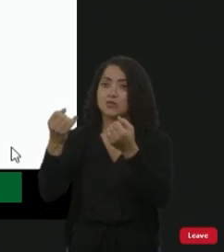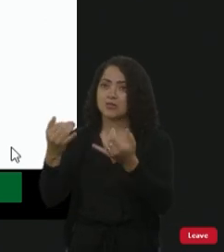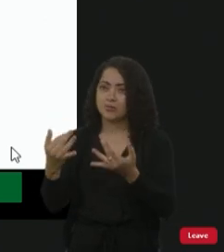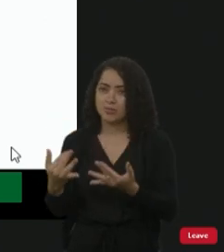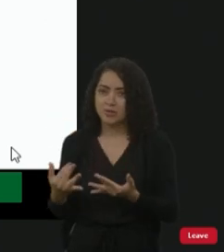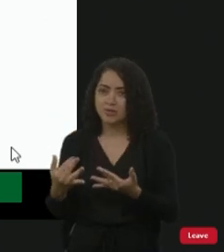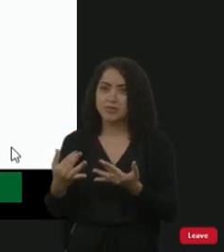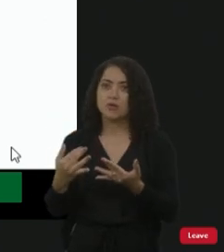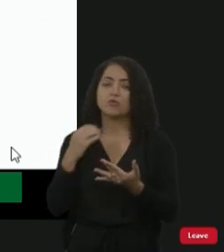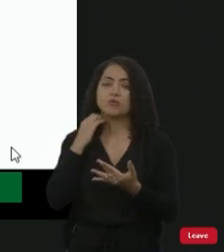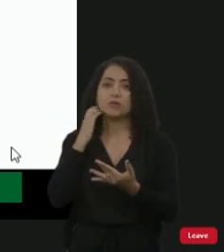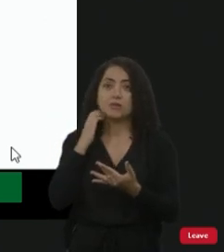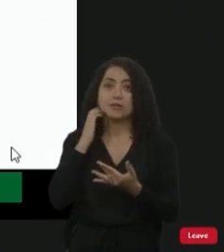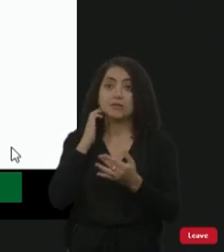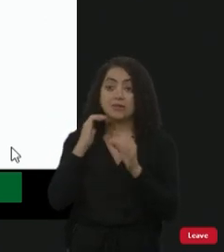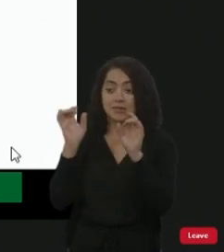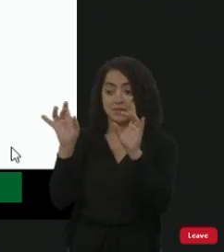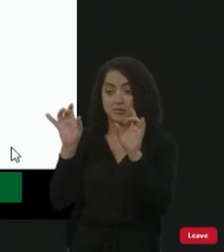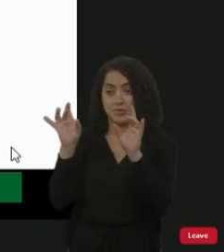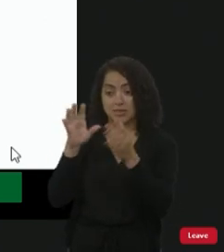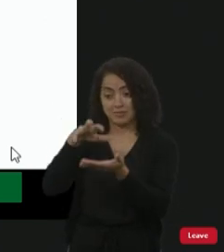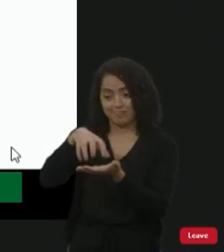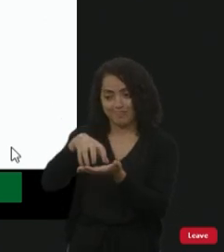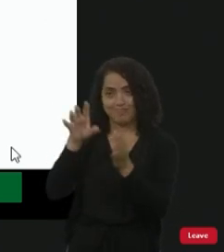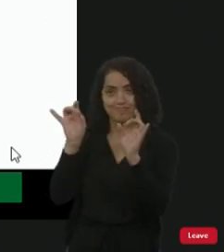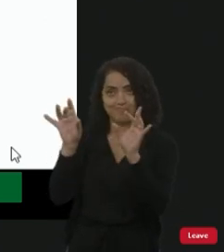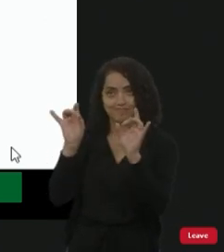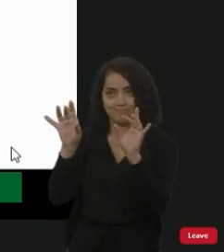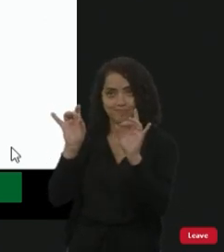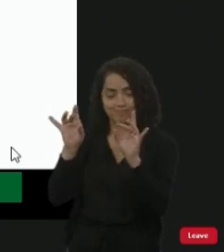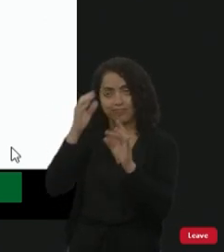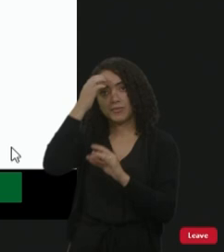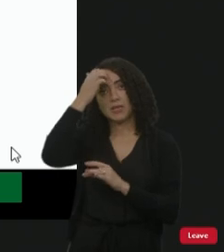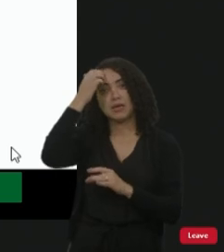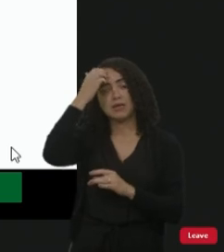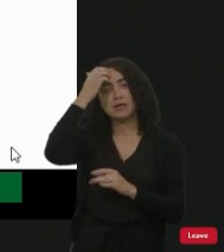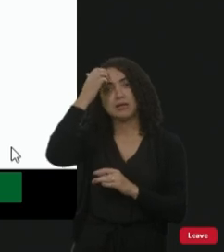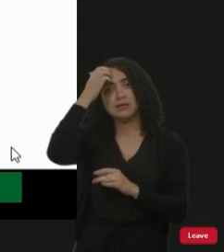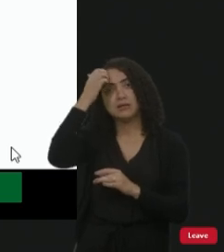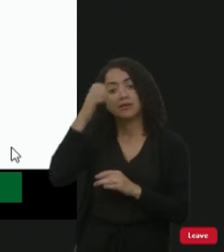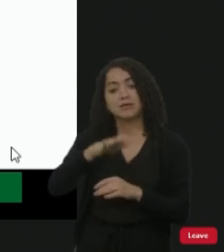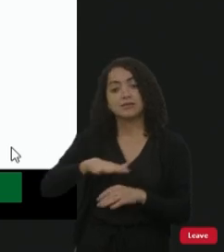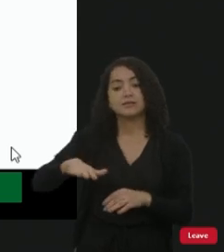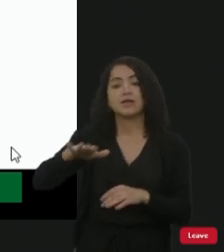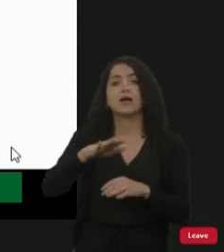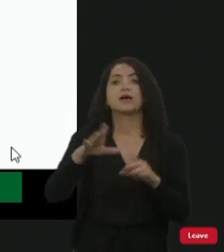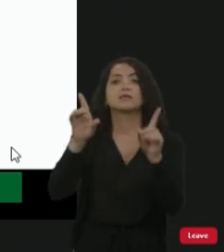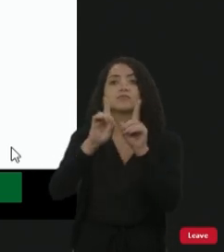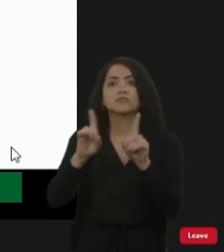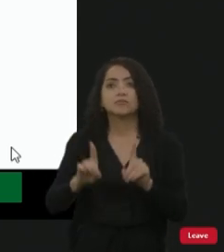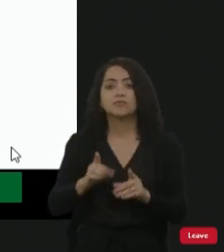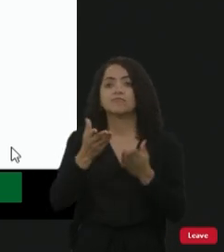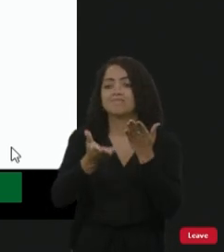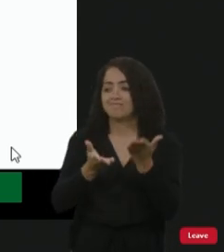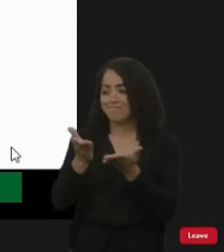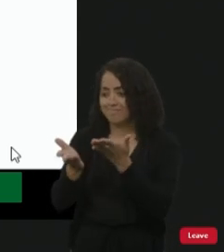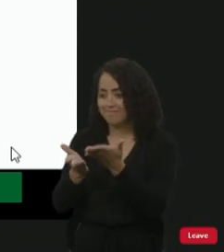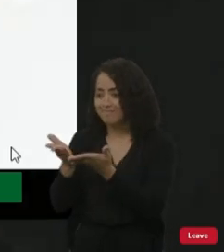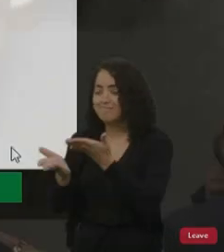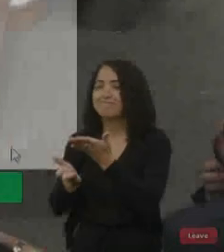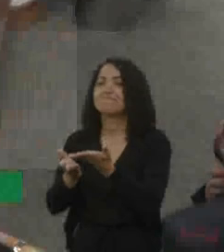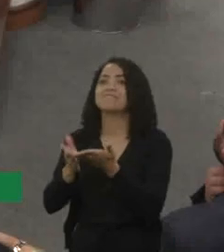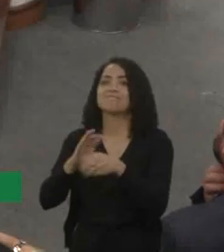em reabilitação, porque eles são centros especializados em reabilitação na área da deficiência, mas acabam atendendo as pessoas com doenças raras